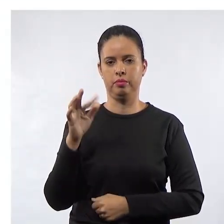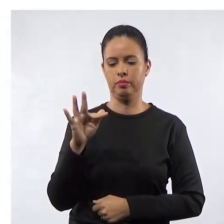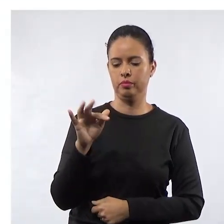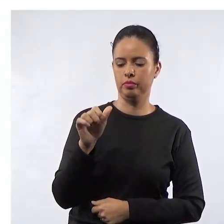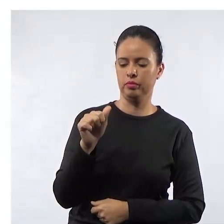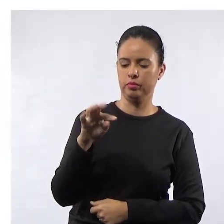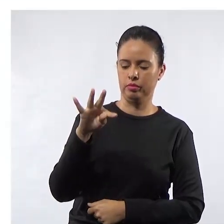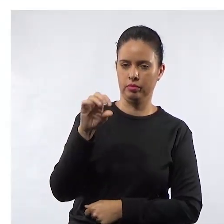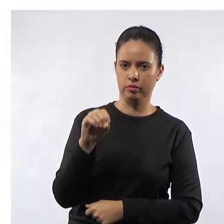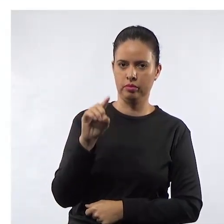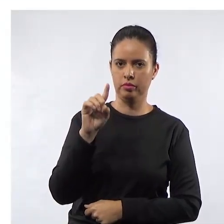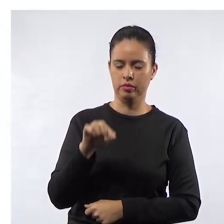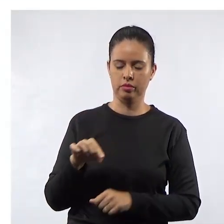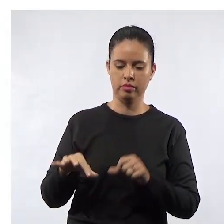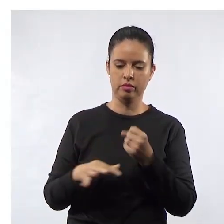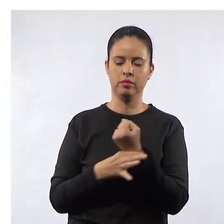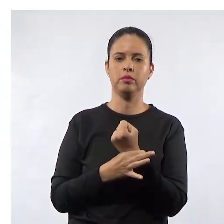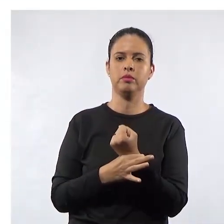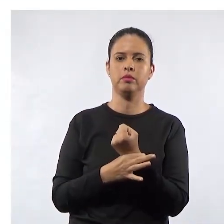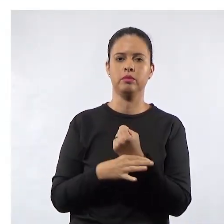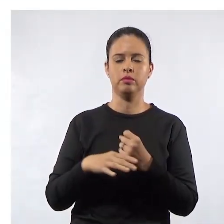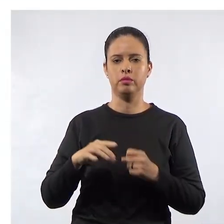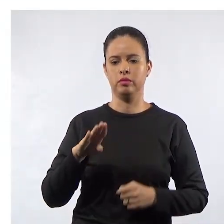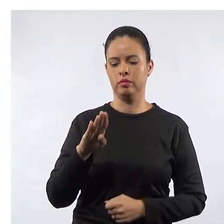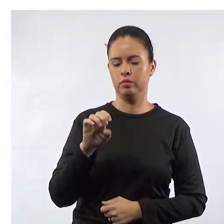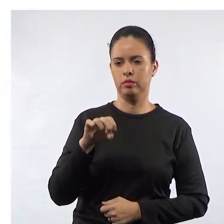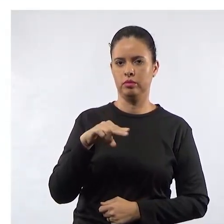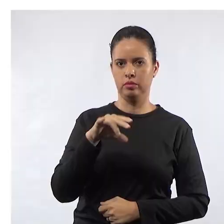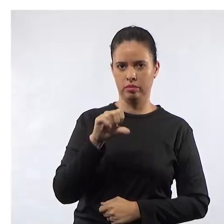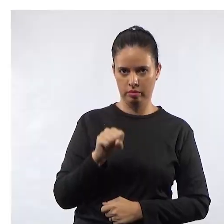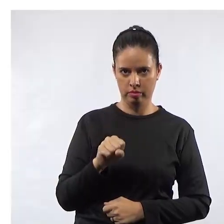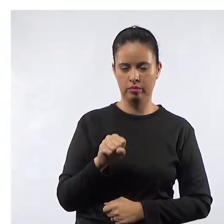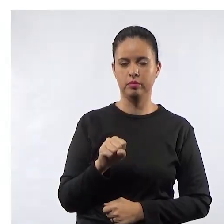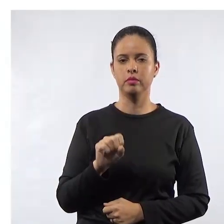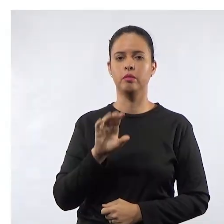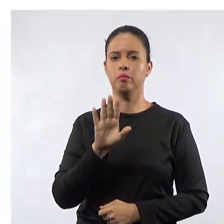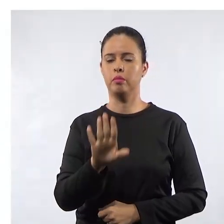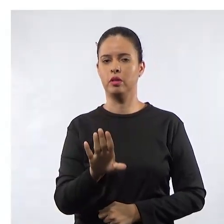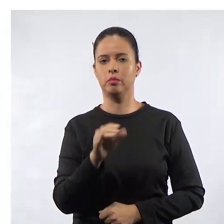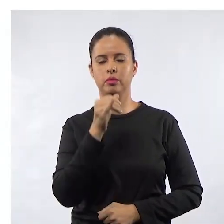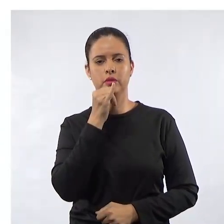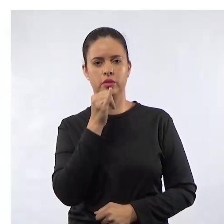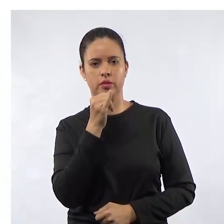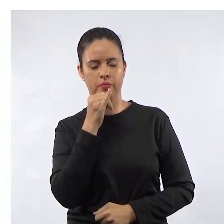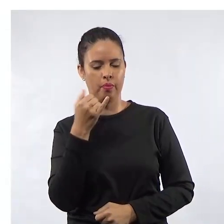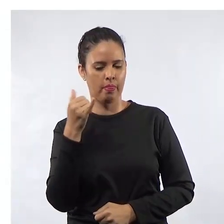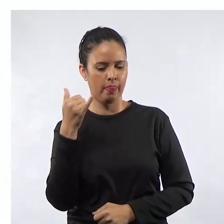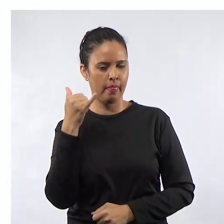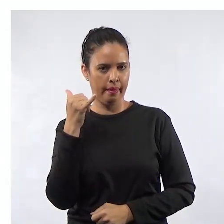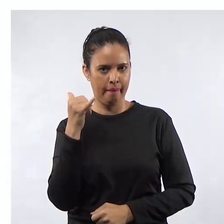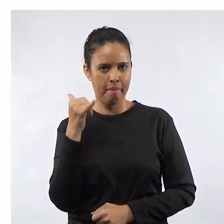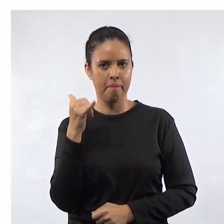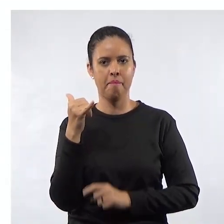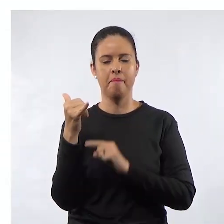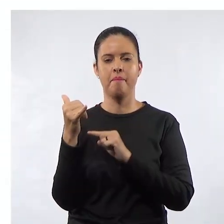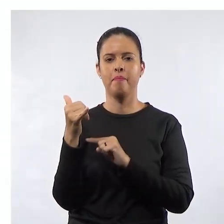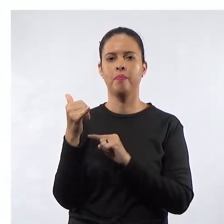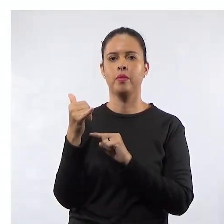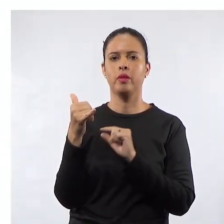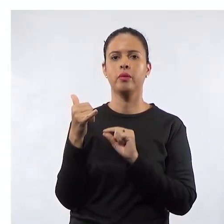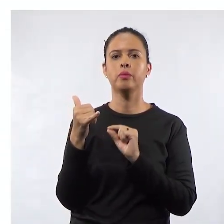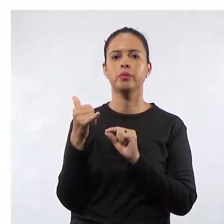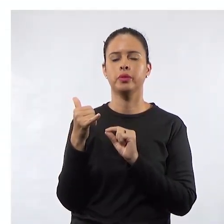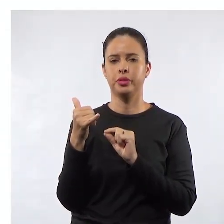fato, que é o defeito, refere-se à segurança do bem de consumo. Aqui eu posso falar para você, por exemplo, um aparelho celular, né? Um